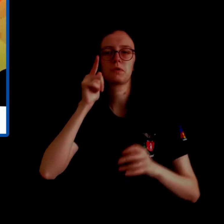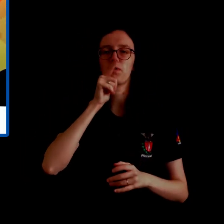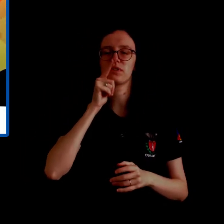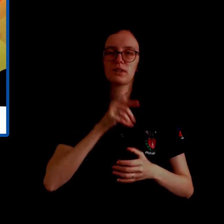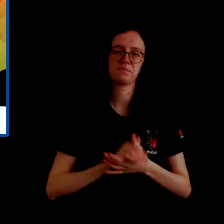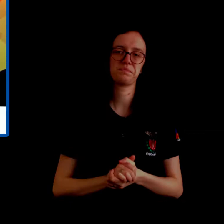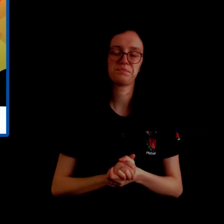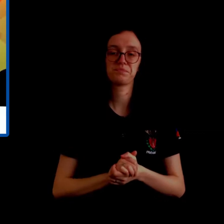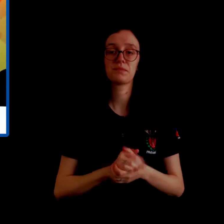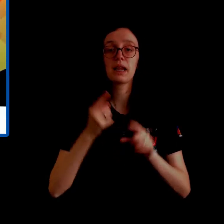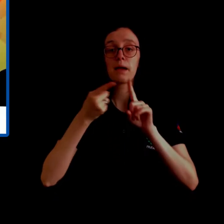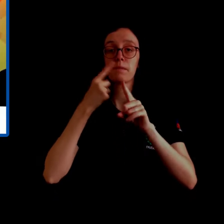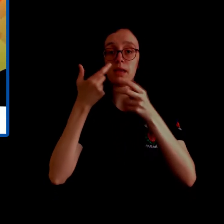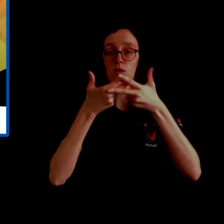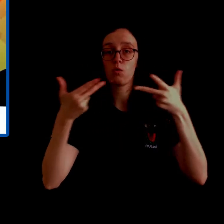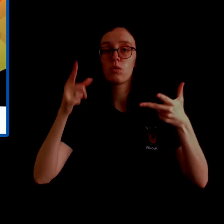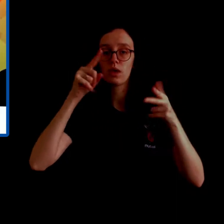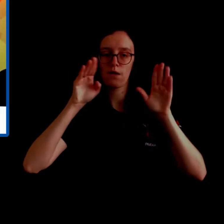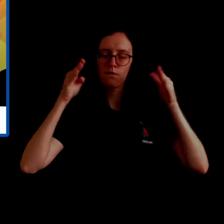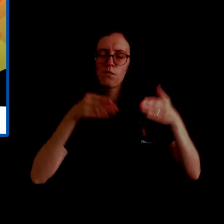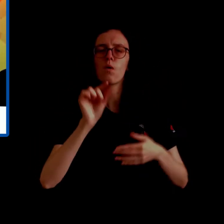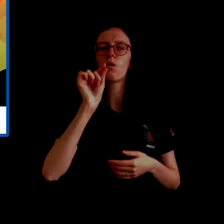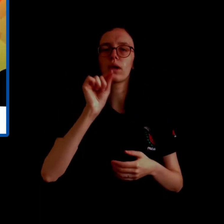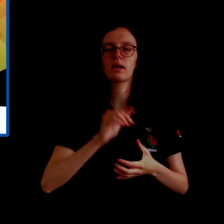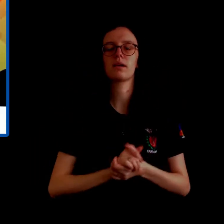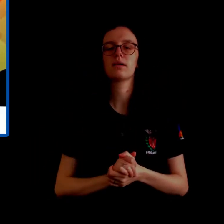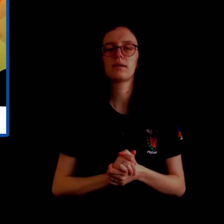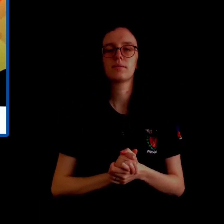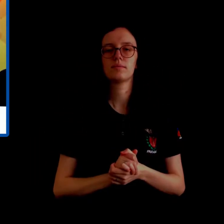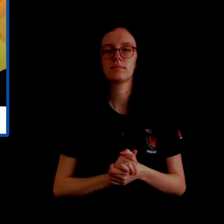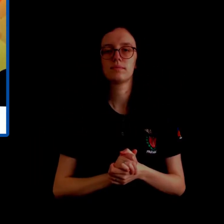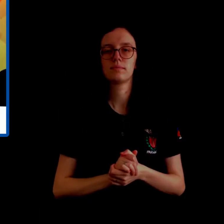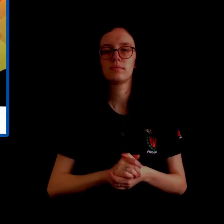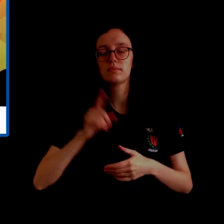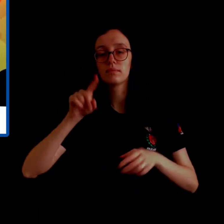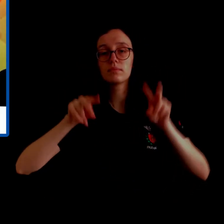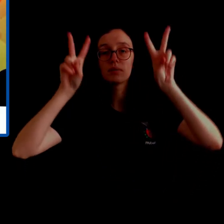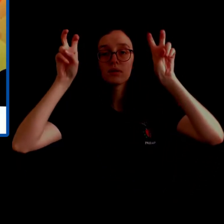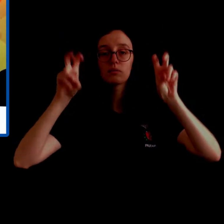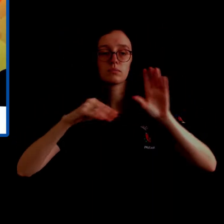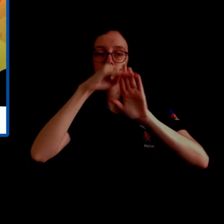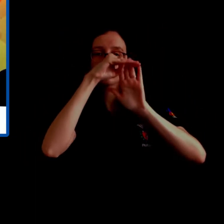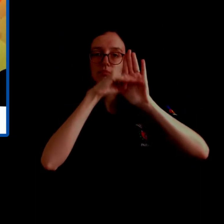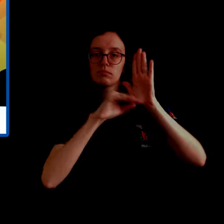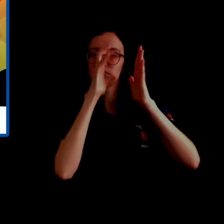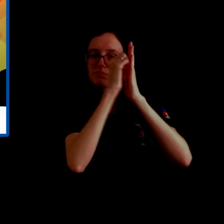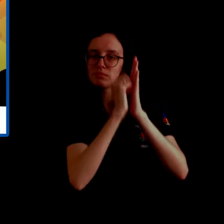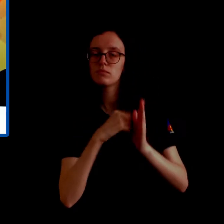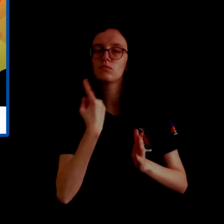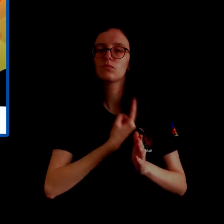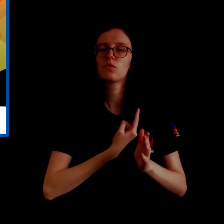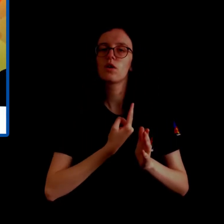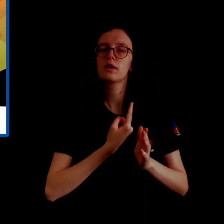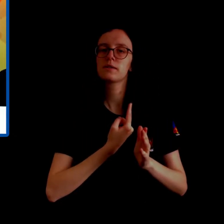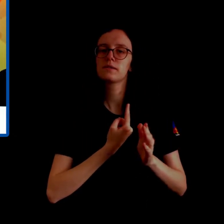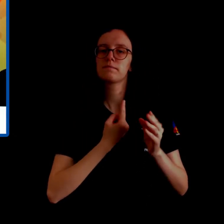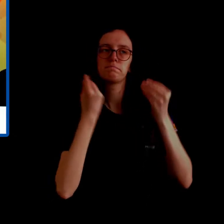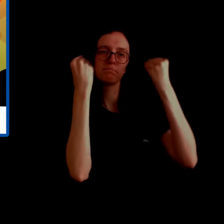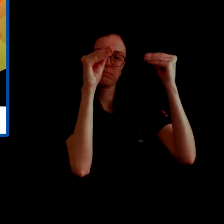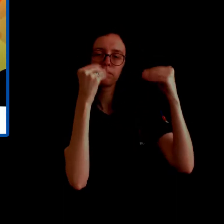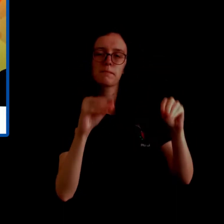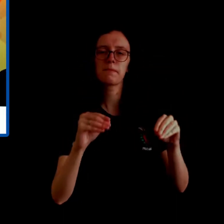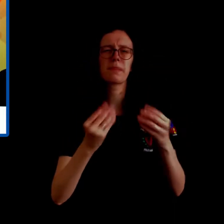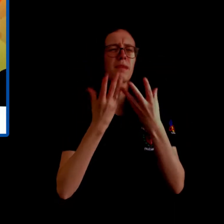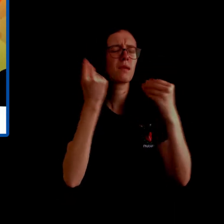a primeira questão relacionada a isso é com relação aos formulários, então, que nós estamos postando. Então, tem muita gente